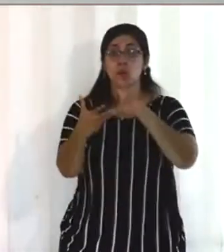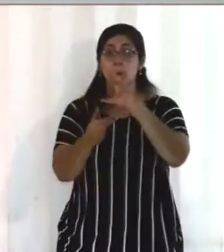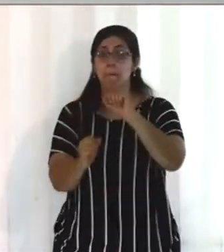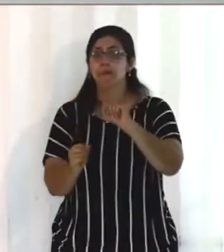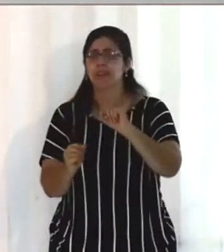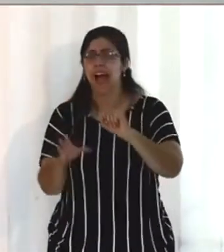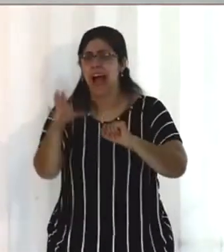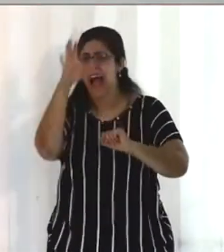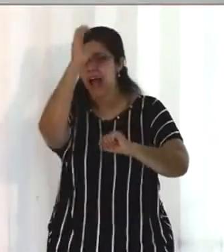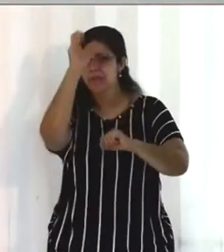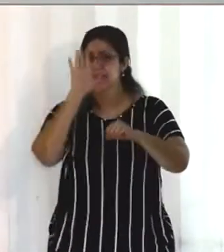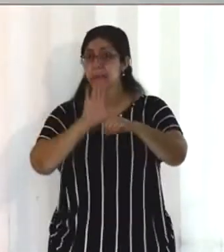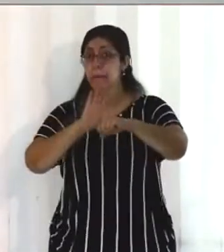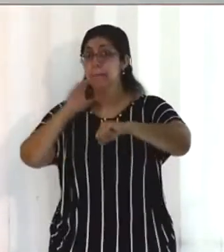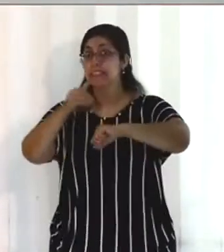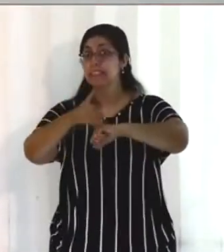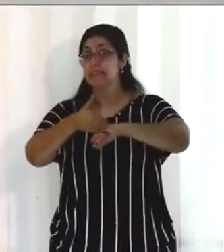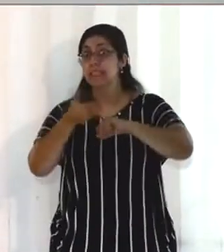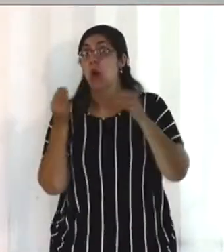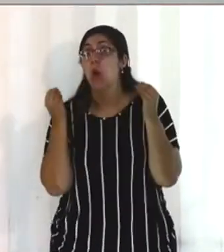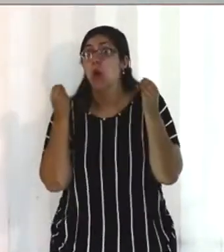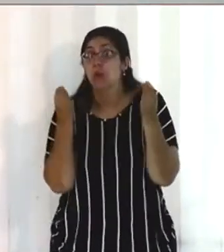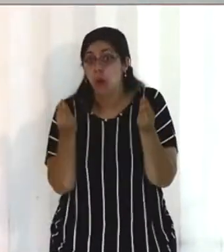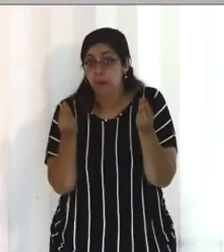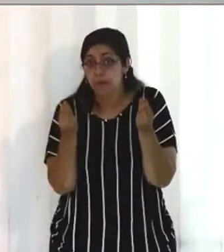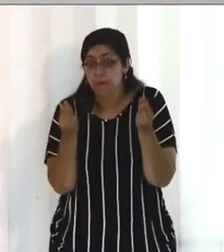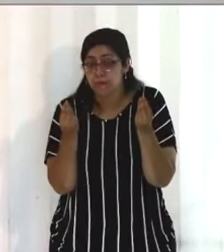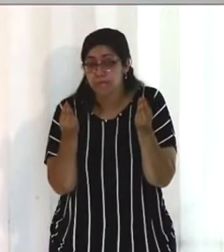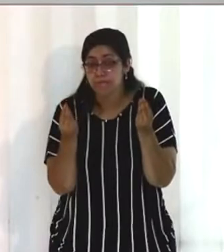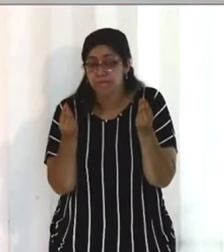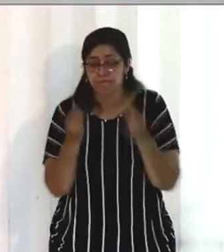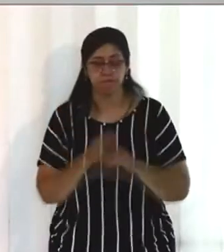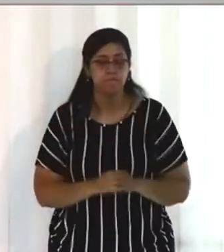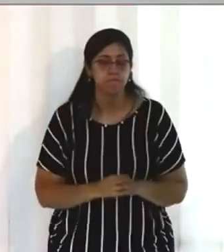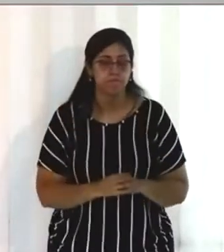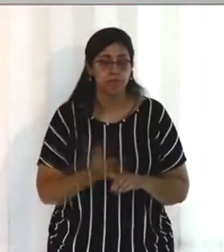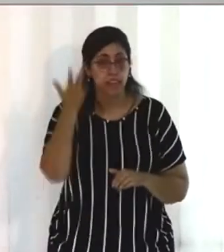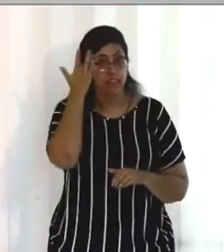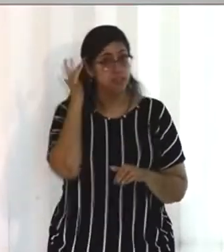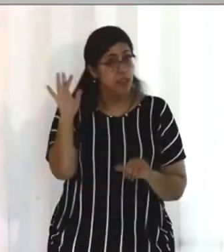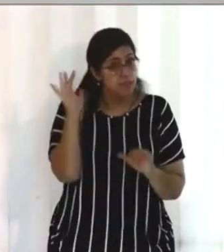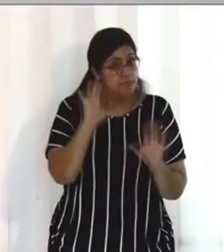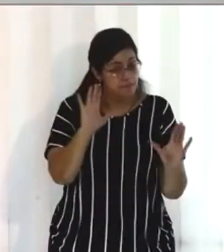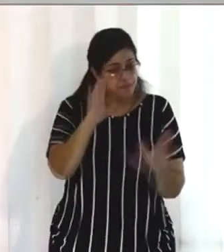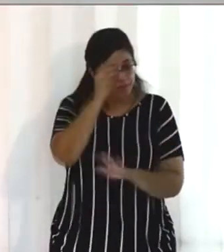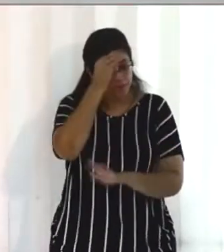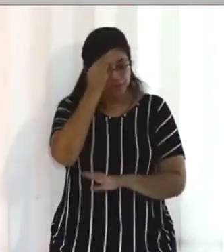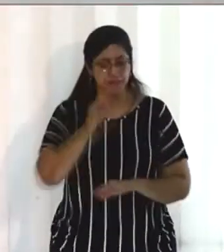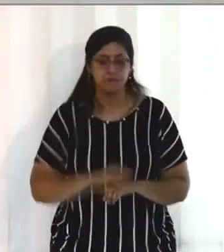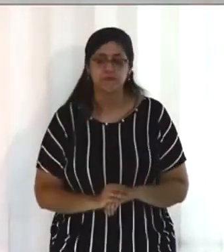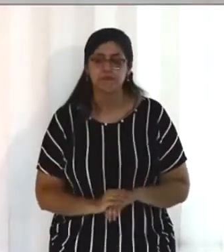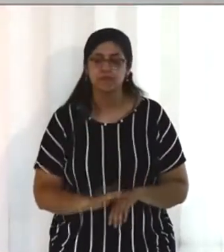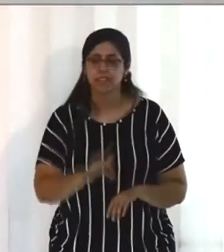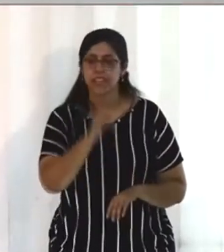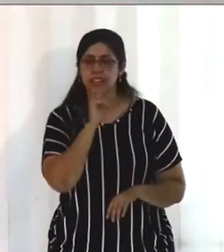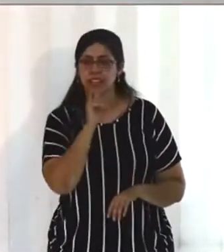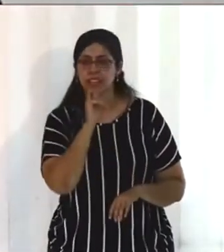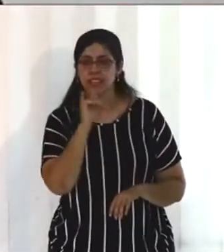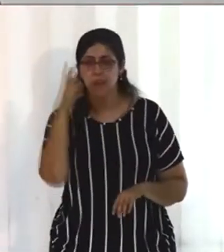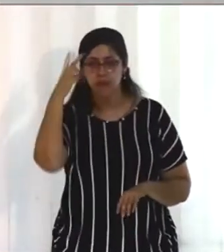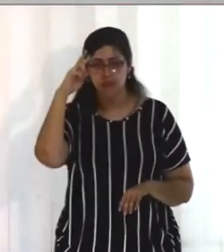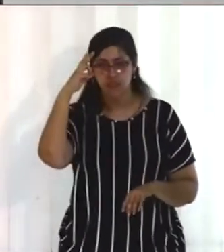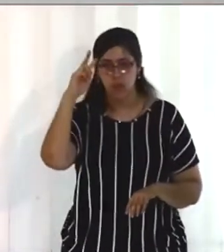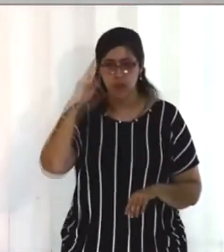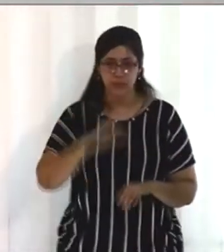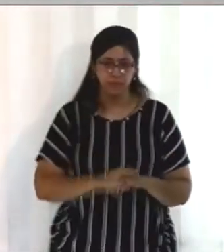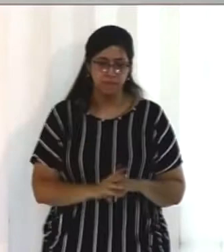pandemia? Será que ela aprenderá? O que ela aprenderá? E eu vou contar uma história, ou duas talvez, de povos,